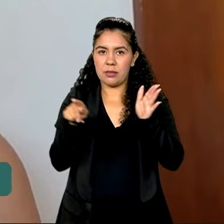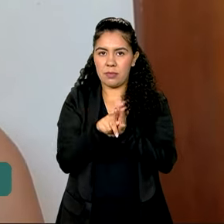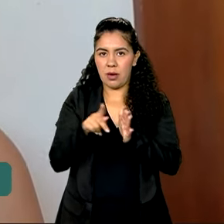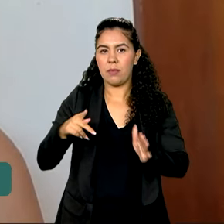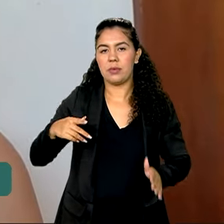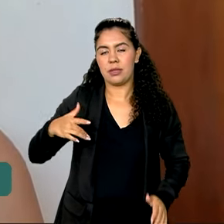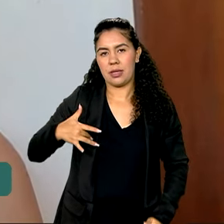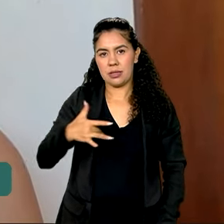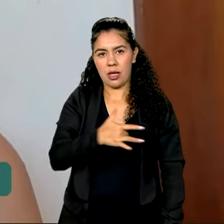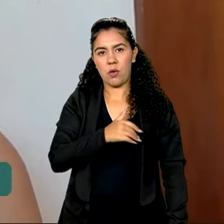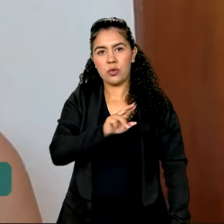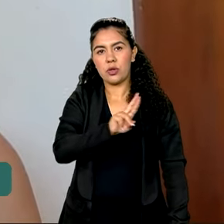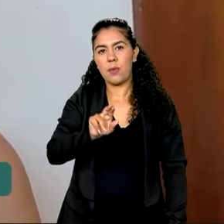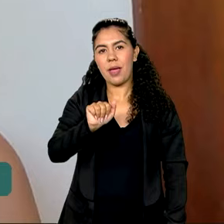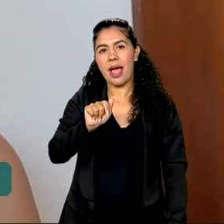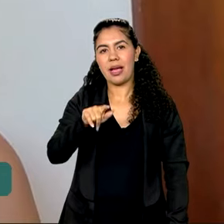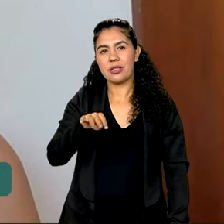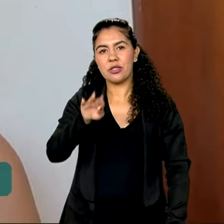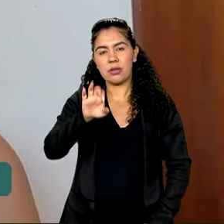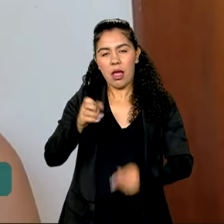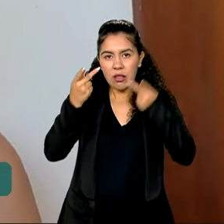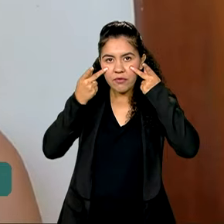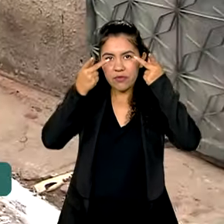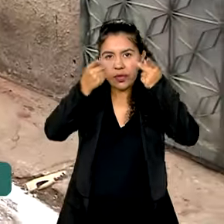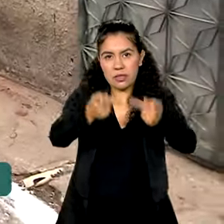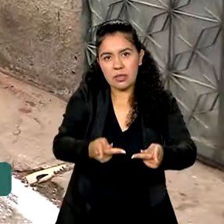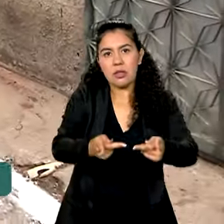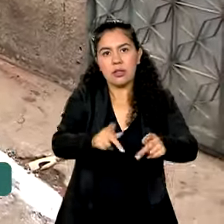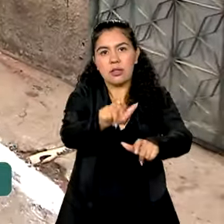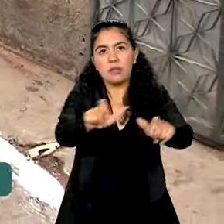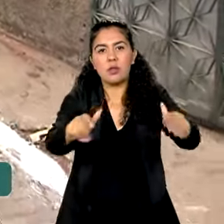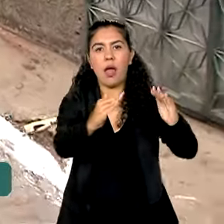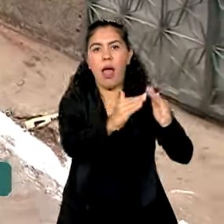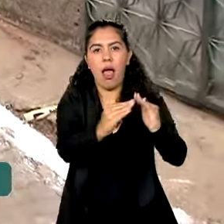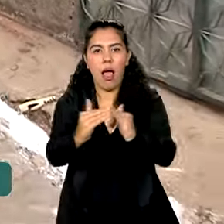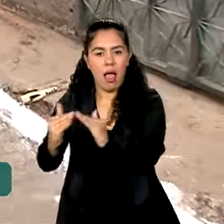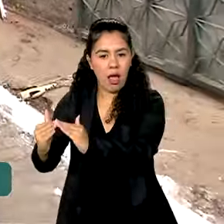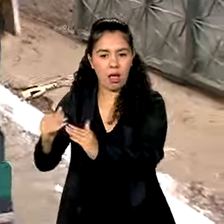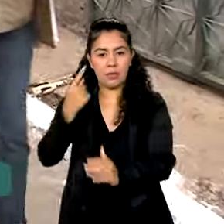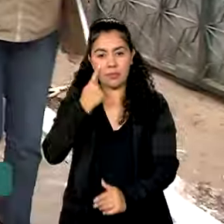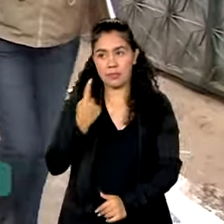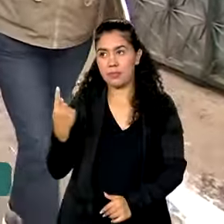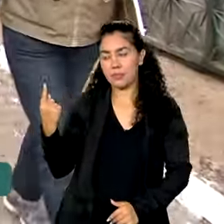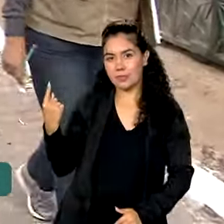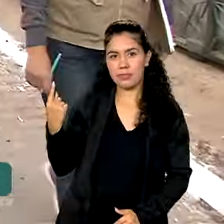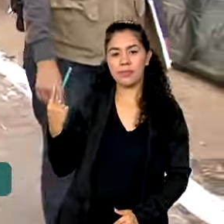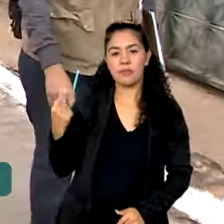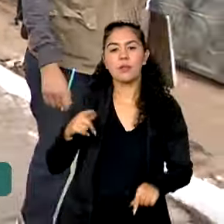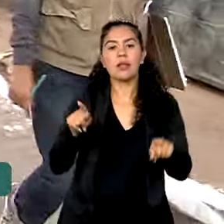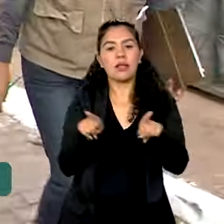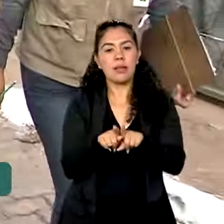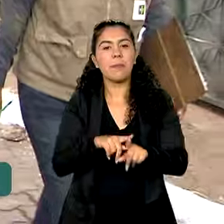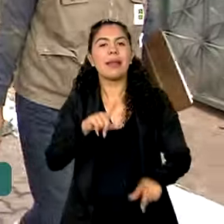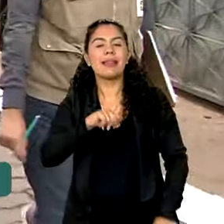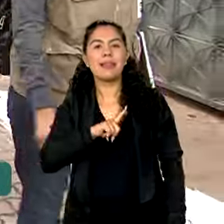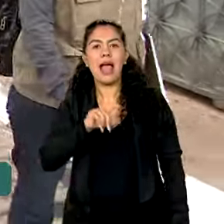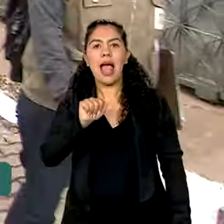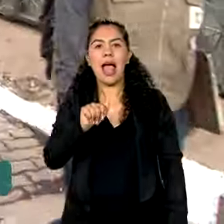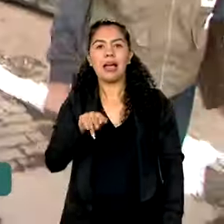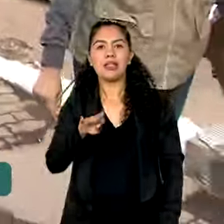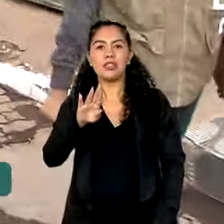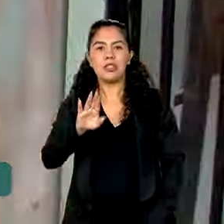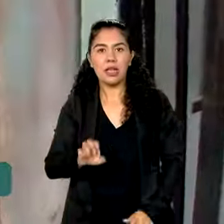profissionais, que são ligados às equipes de saúde da família. Além dos agentes comunitários, há os agentes de combate